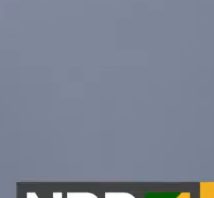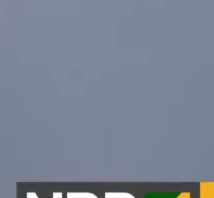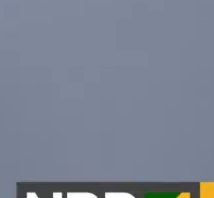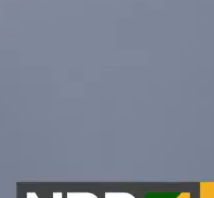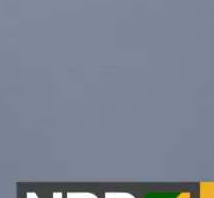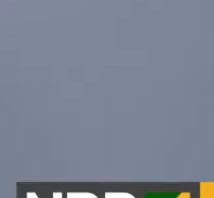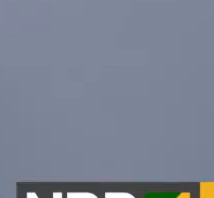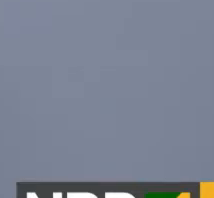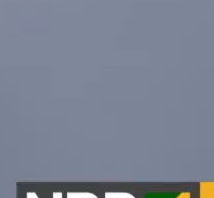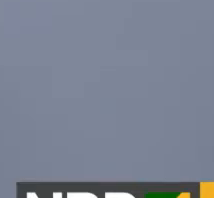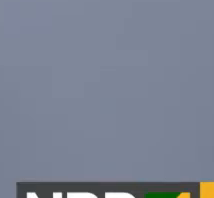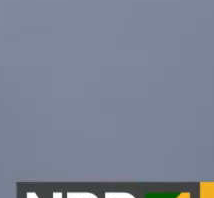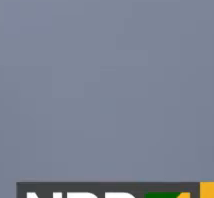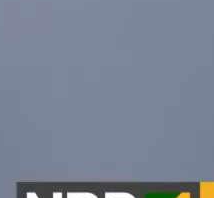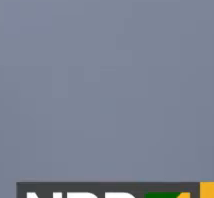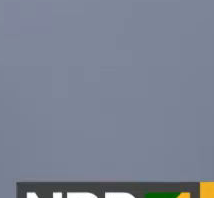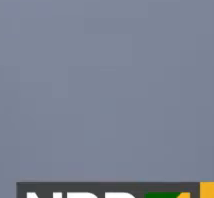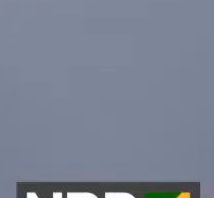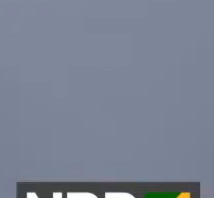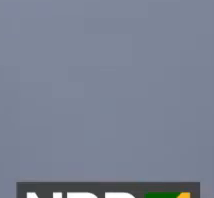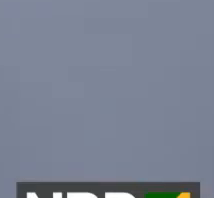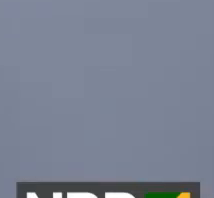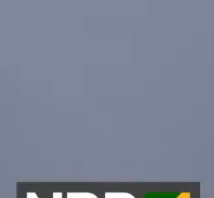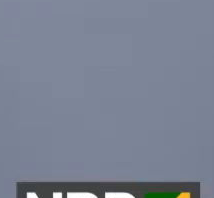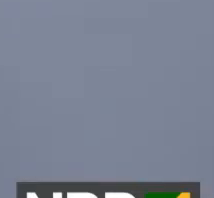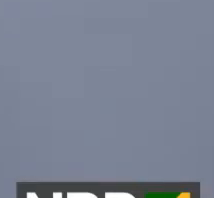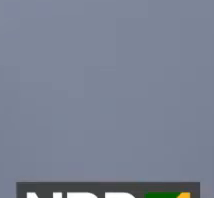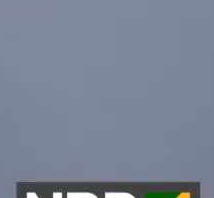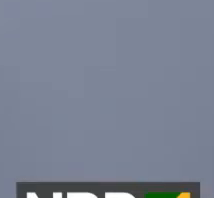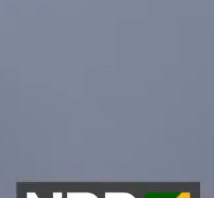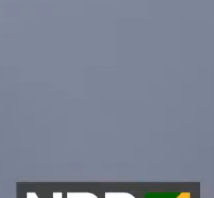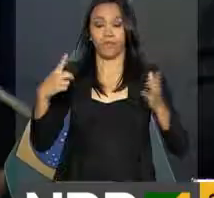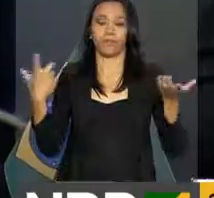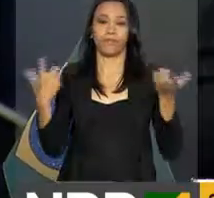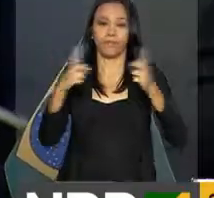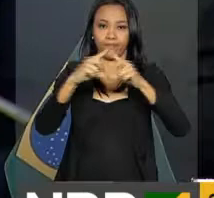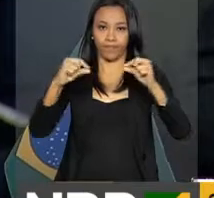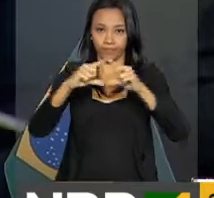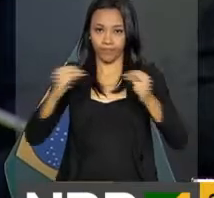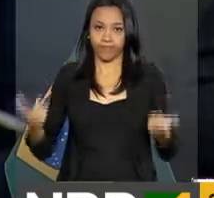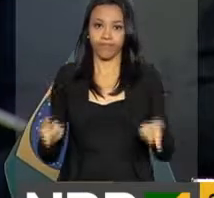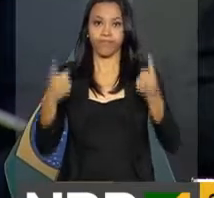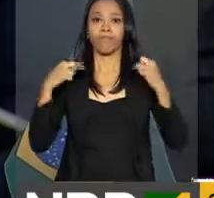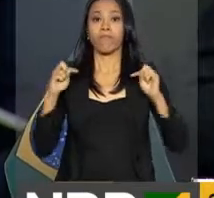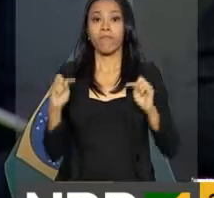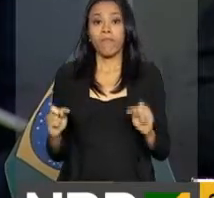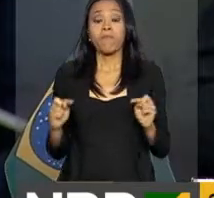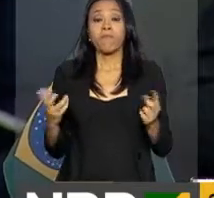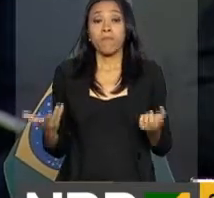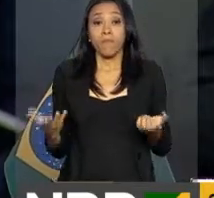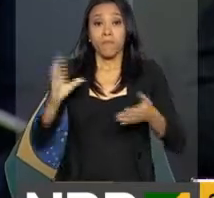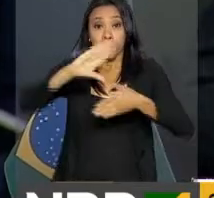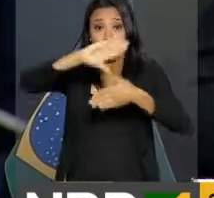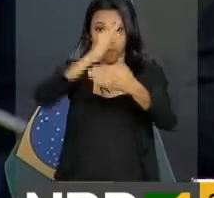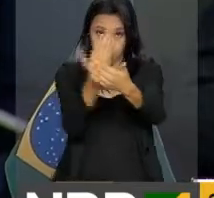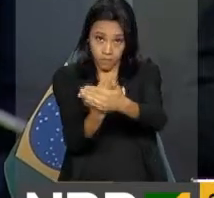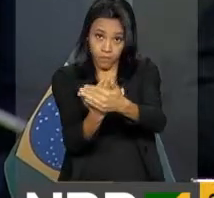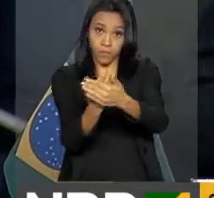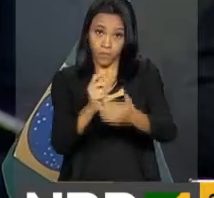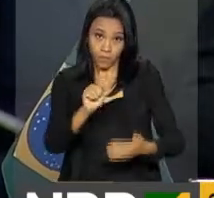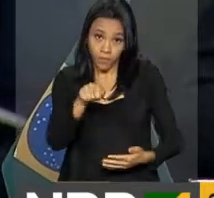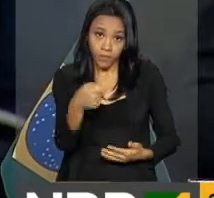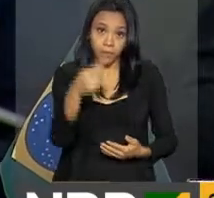do Pacífico e as negociações para um acordo com a União Europeia. O Mercosul, senhoras e